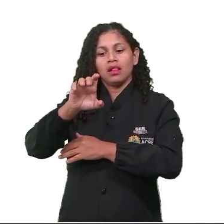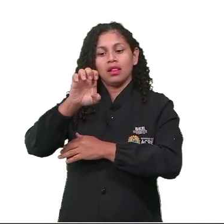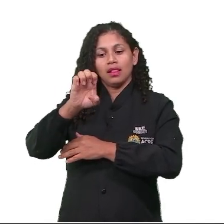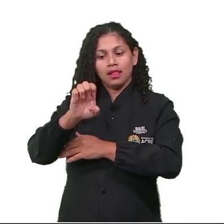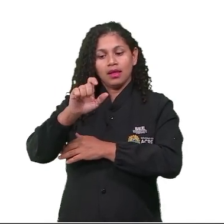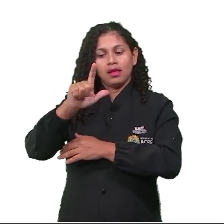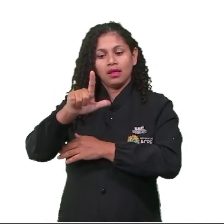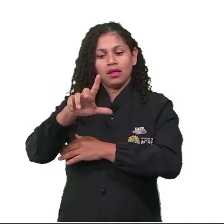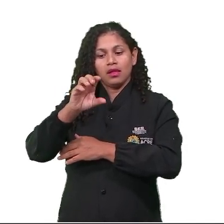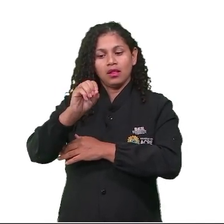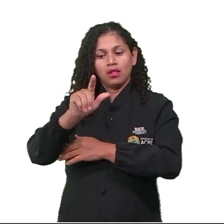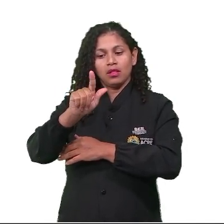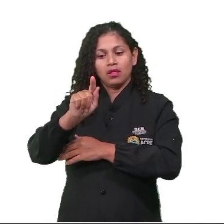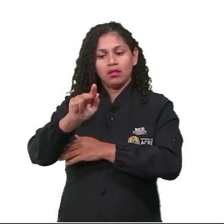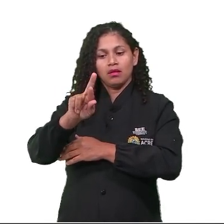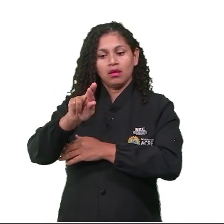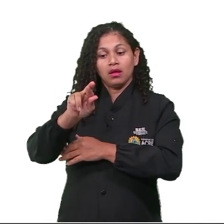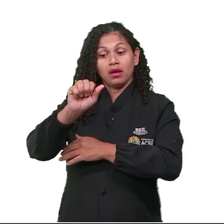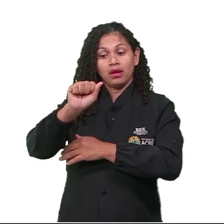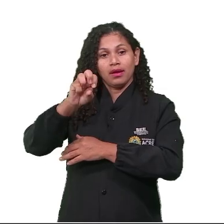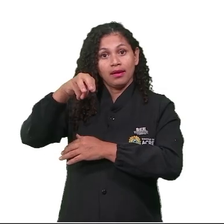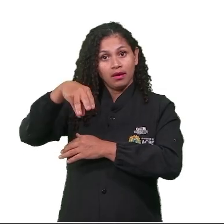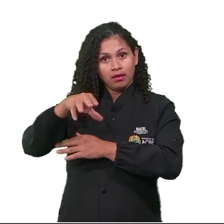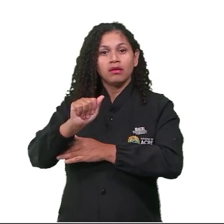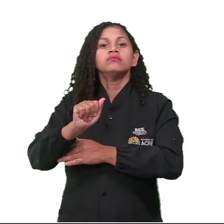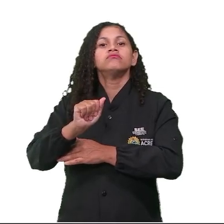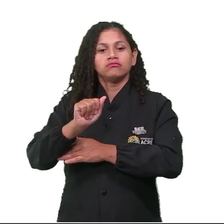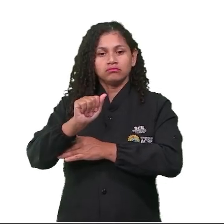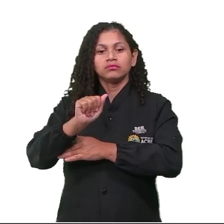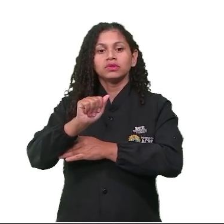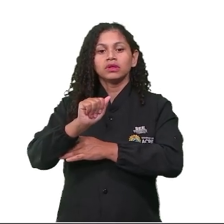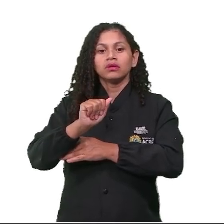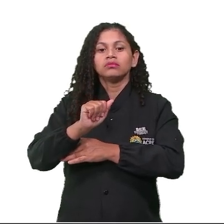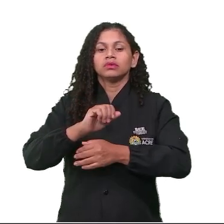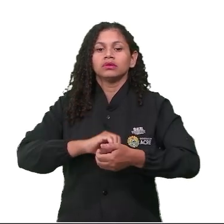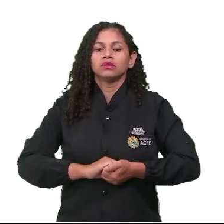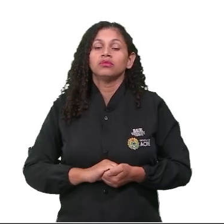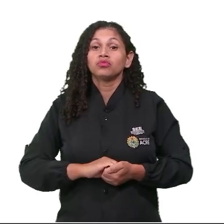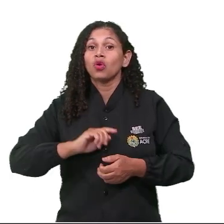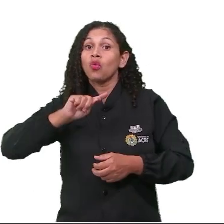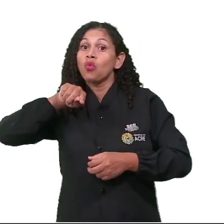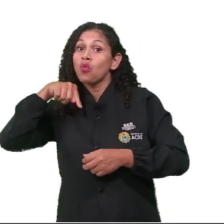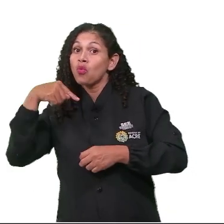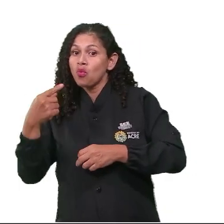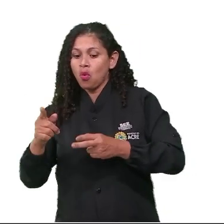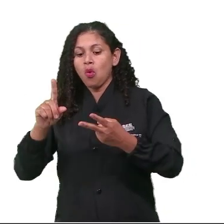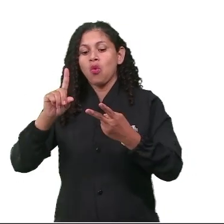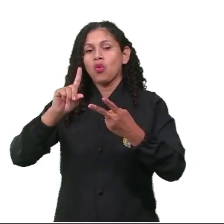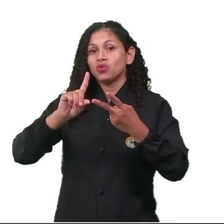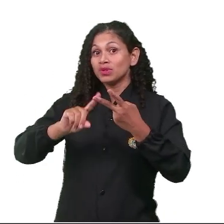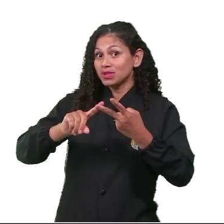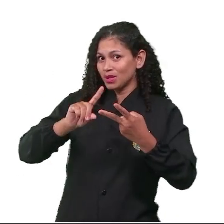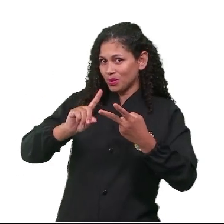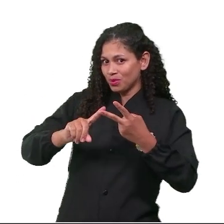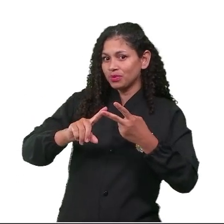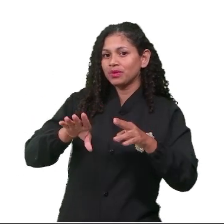eu observo que em cada um dos prismas que nós temos aqui, a face lateral, olha só, sempre é